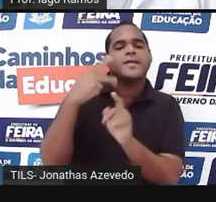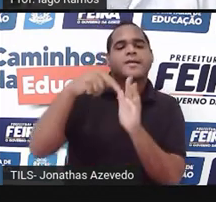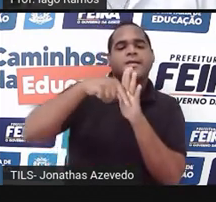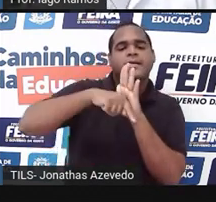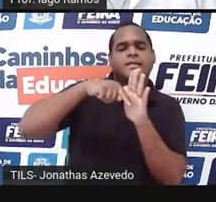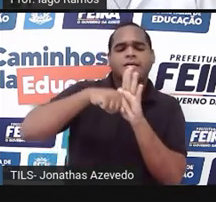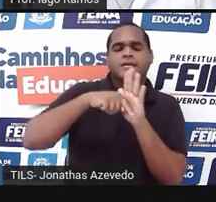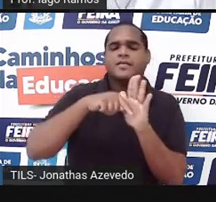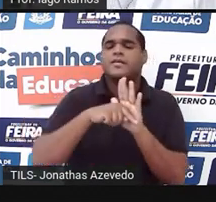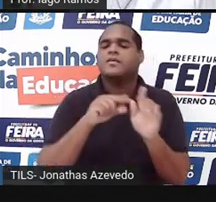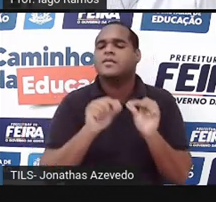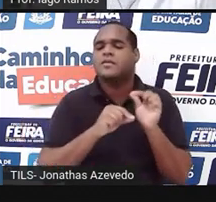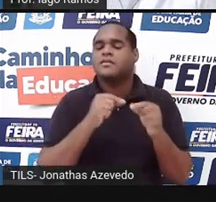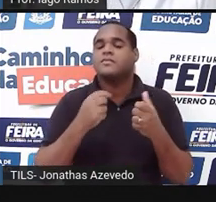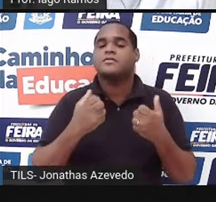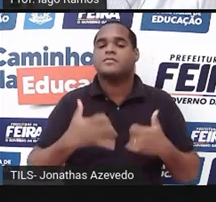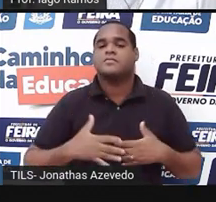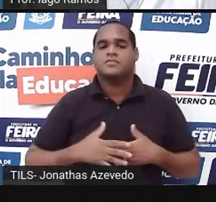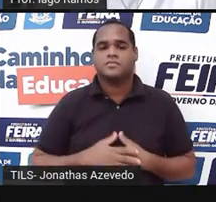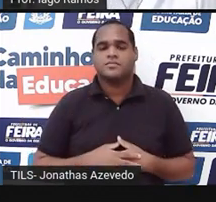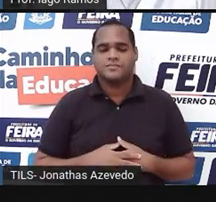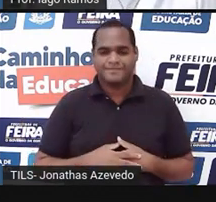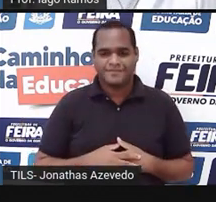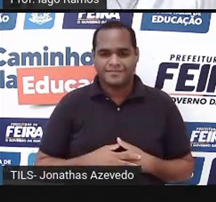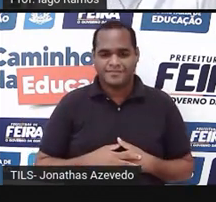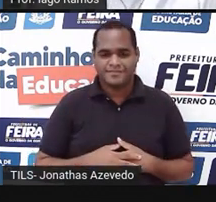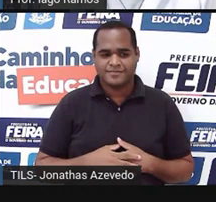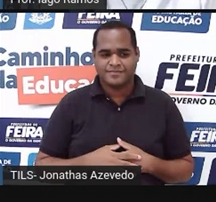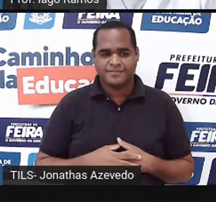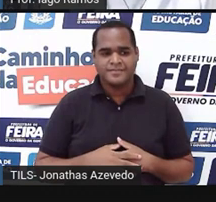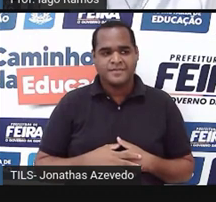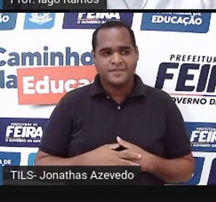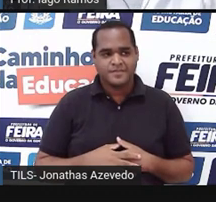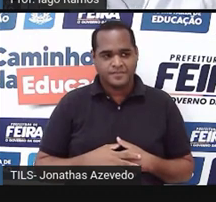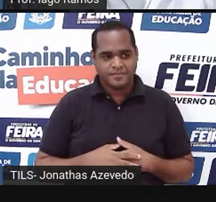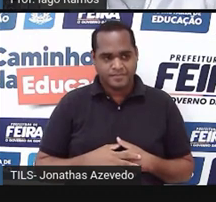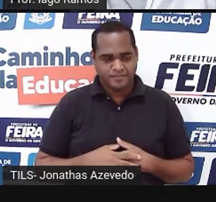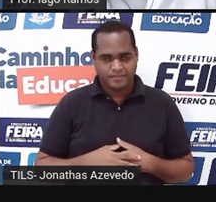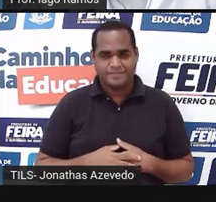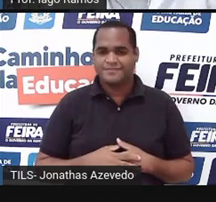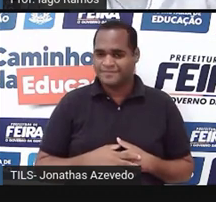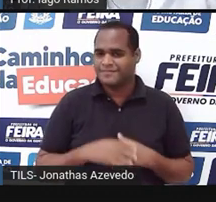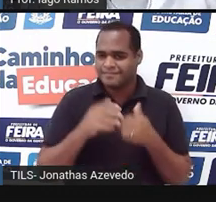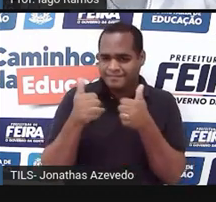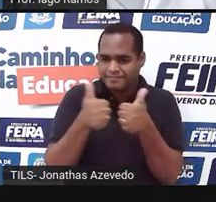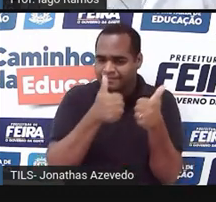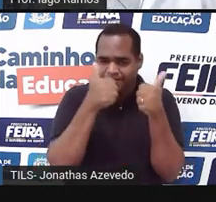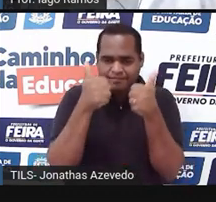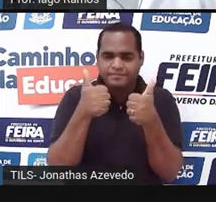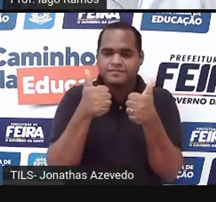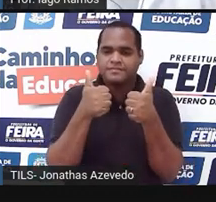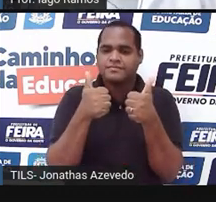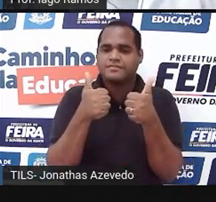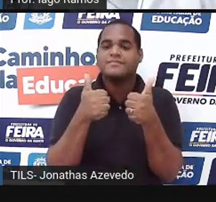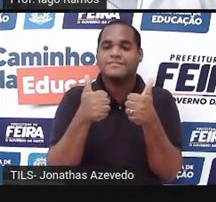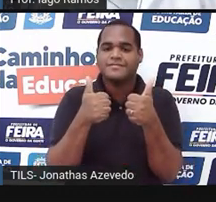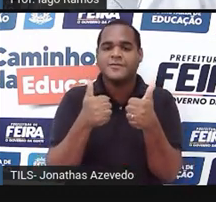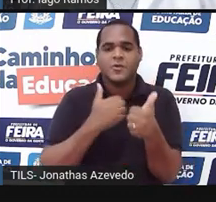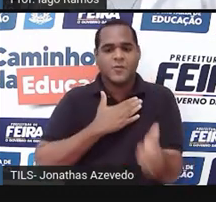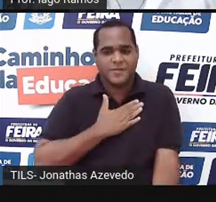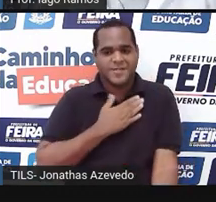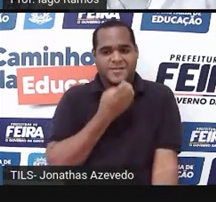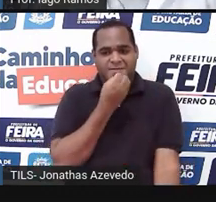você mesma tá bom Tá bom eu espero que você tenha curtido a nossa aula eu curti bastante